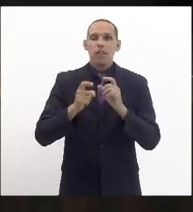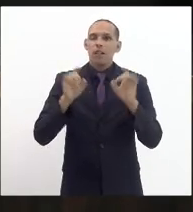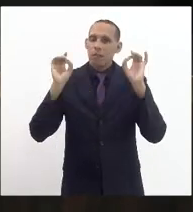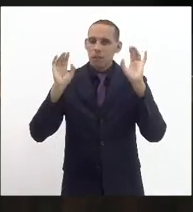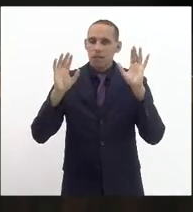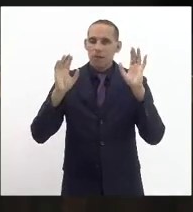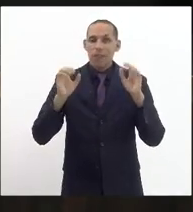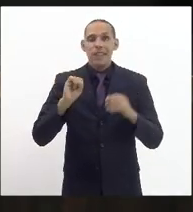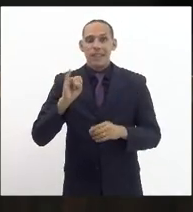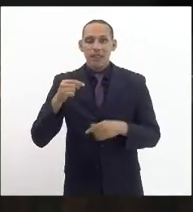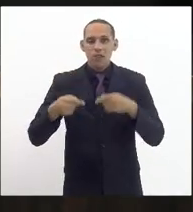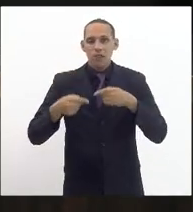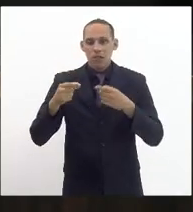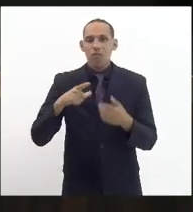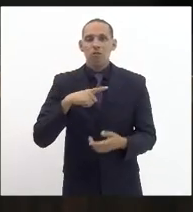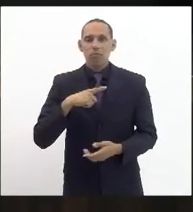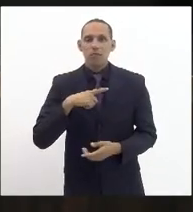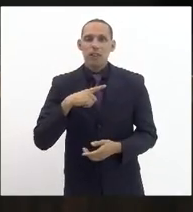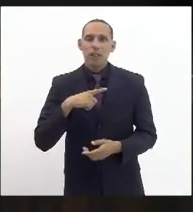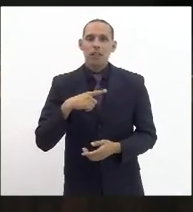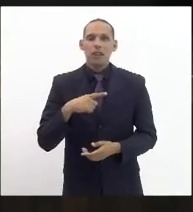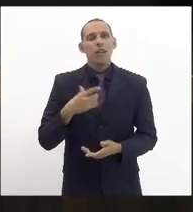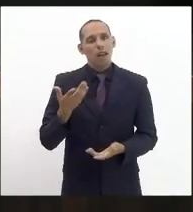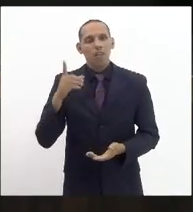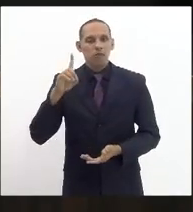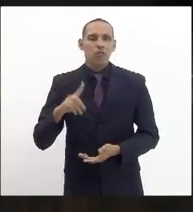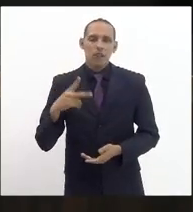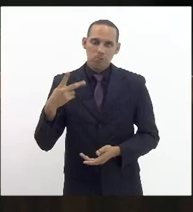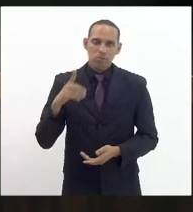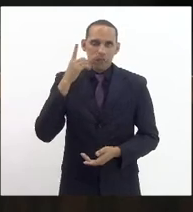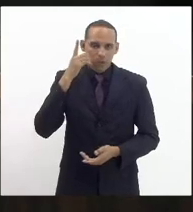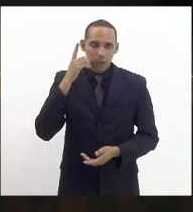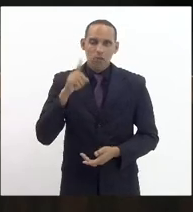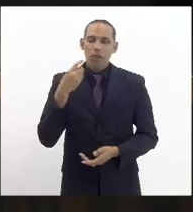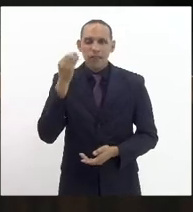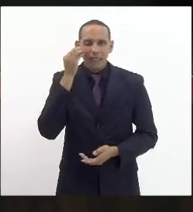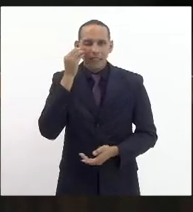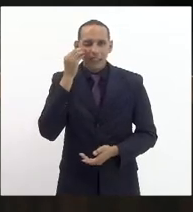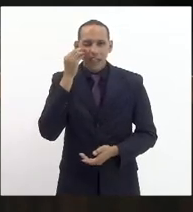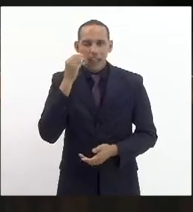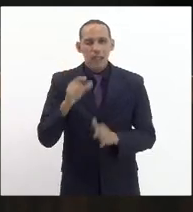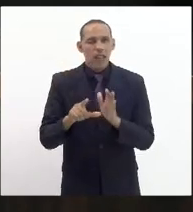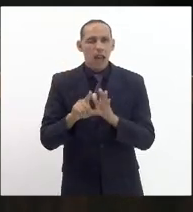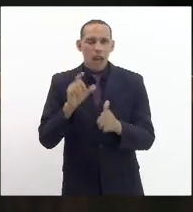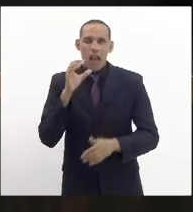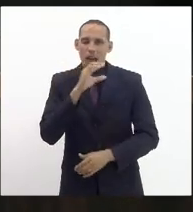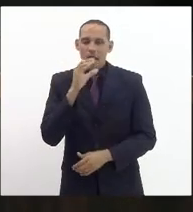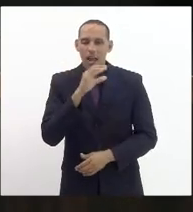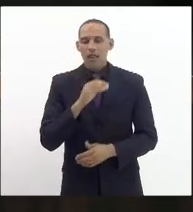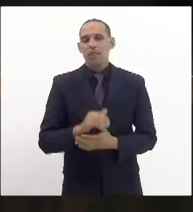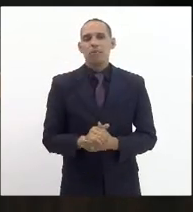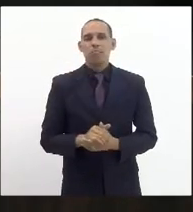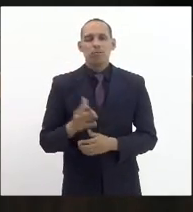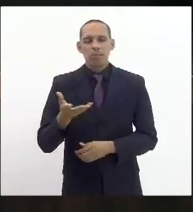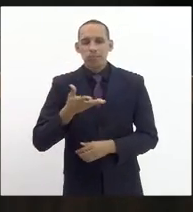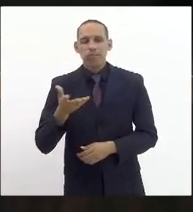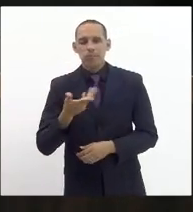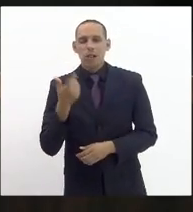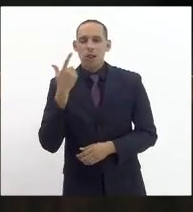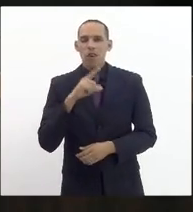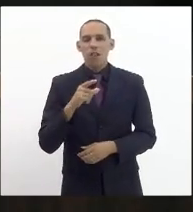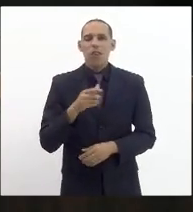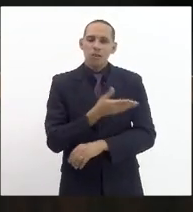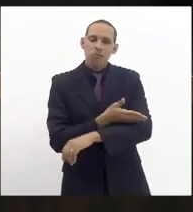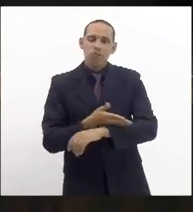discussão também, vamos tentar, logicamente, é direito do deputado, mas vamos tentar acelerar aqui para que a gente possa ter a ordinária o mais